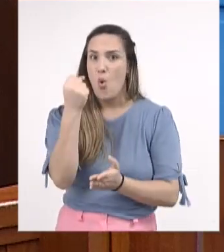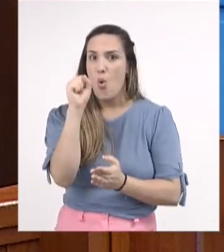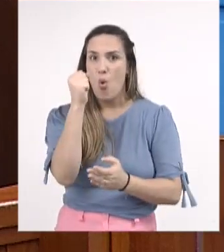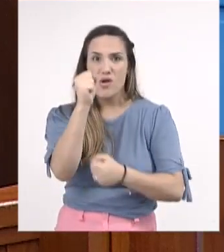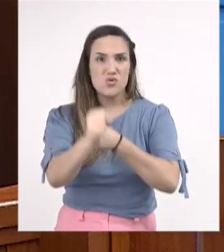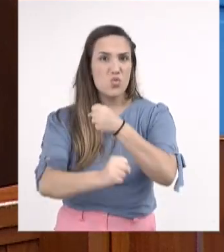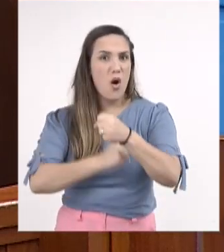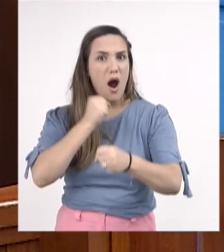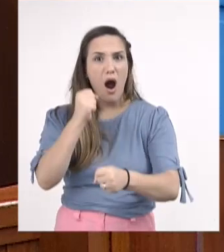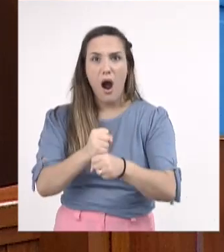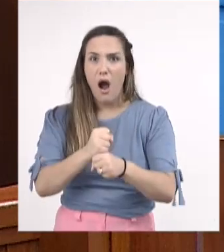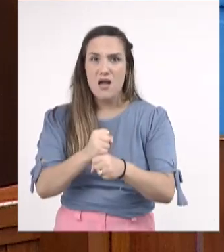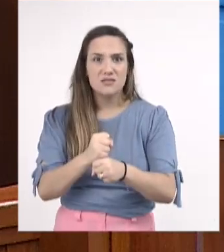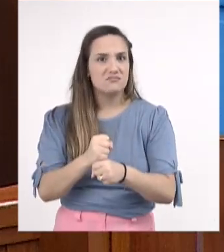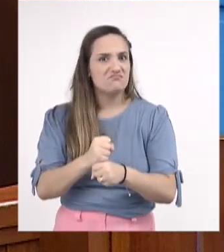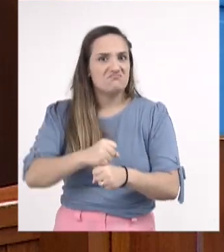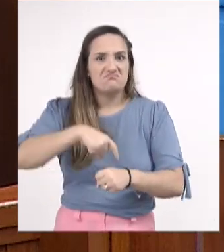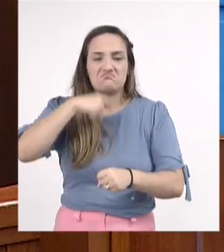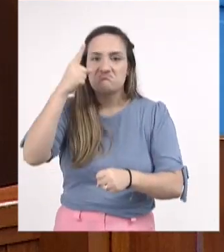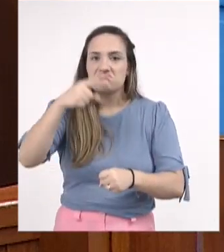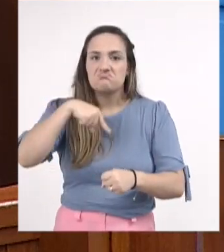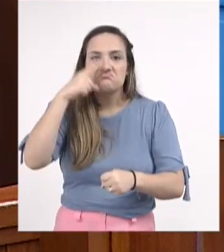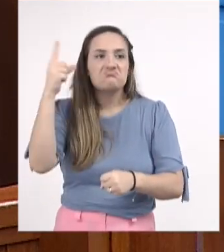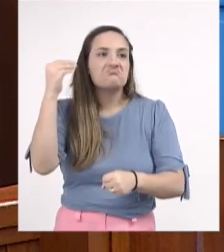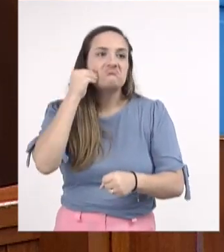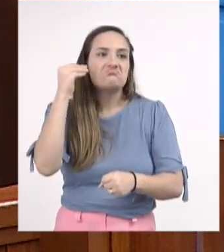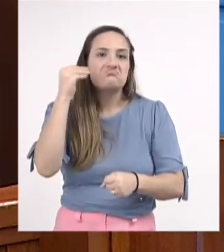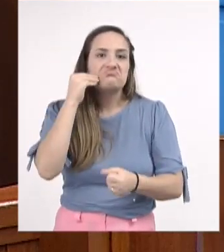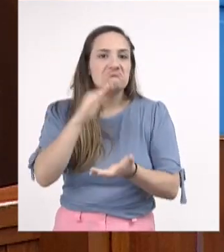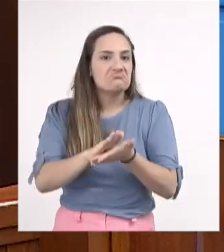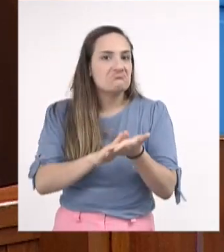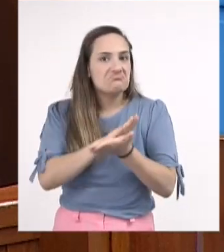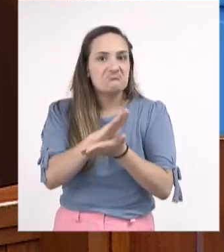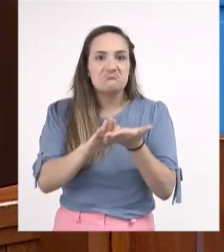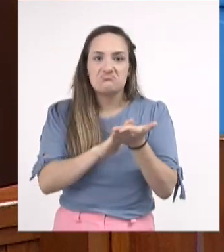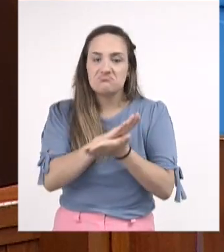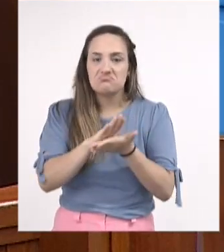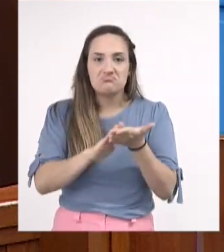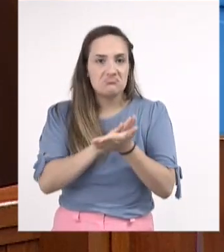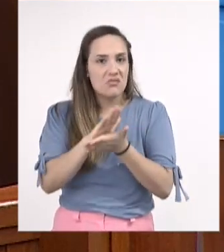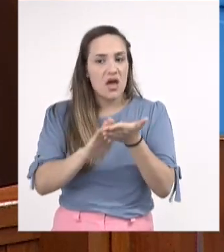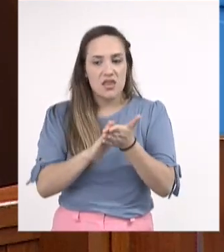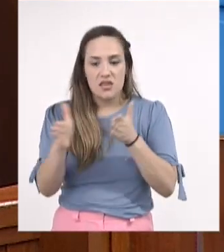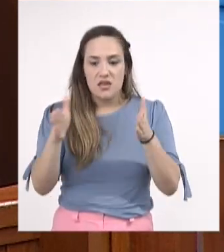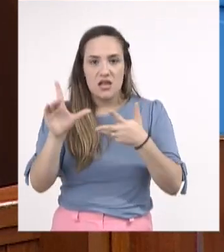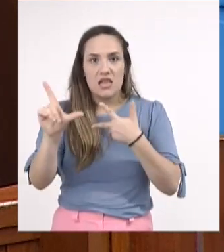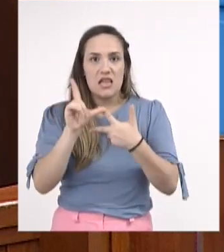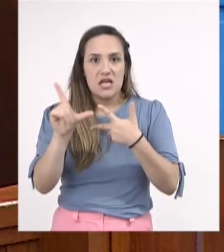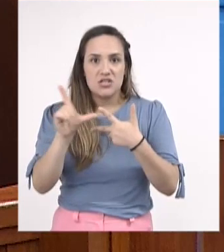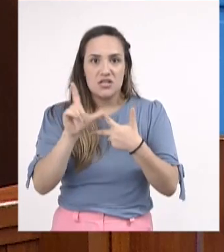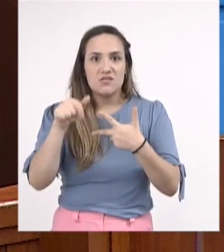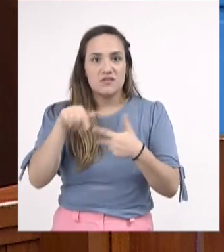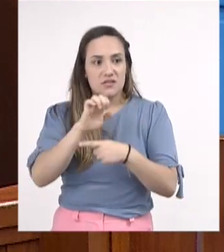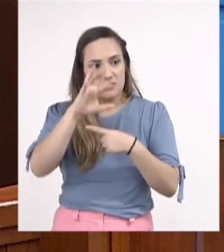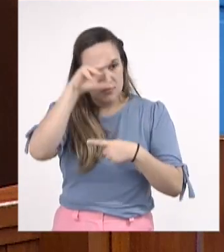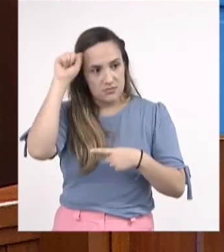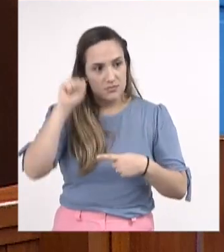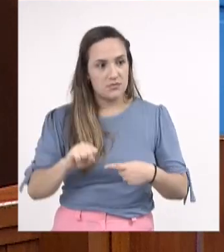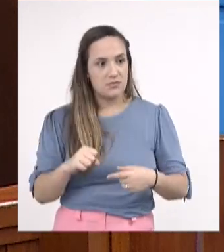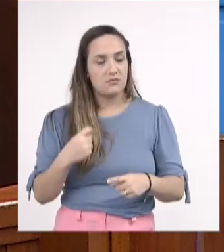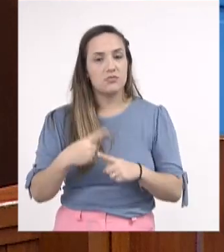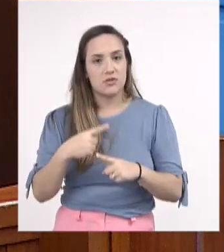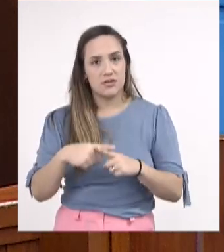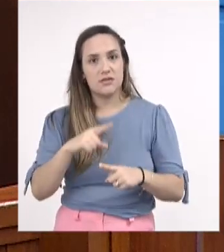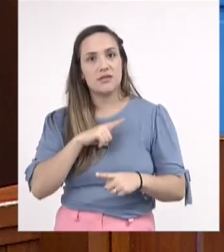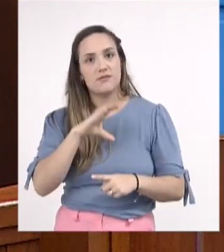oito anos duas mulheres que não poderão disputar as eleições no Mato Grosso do Sul em nome da cota